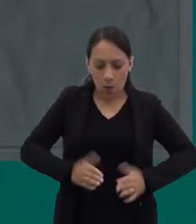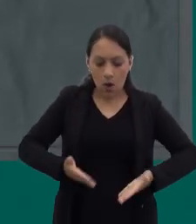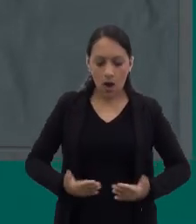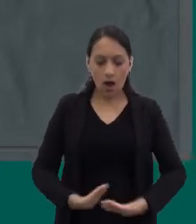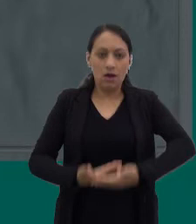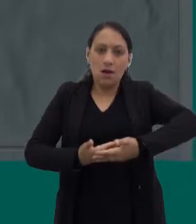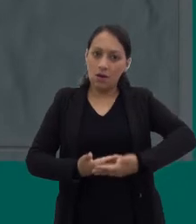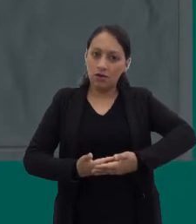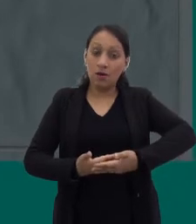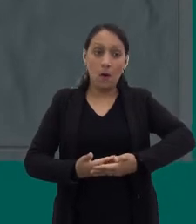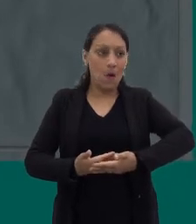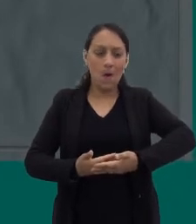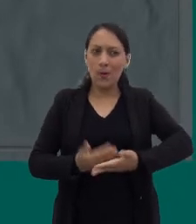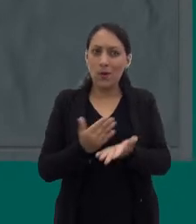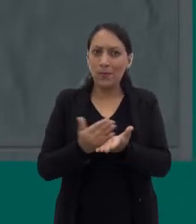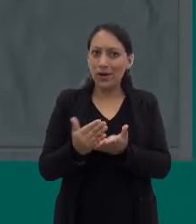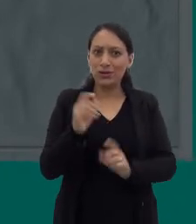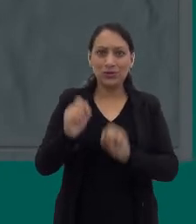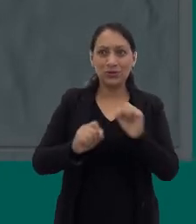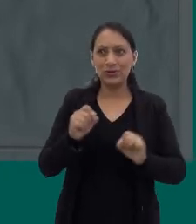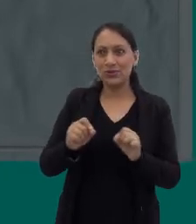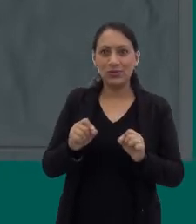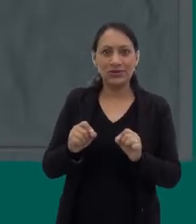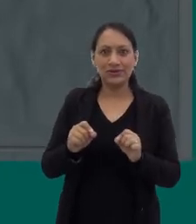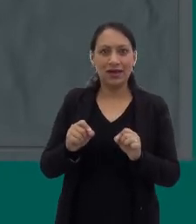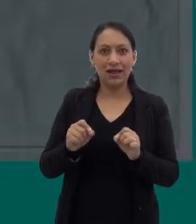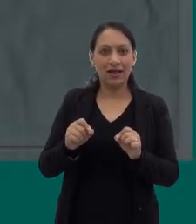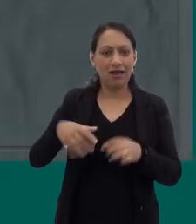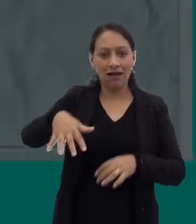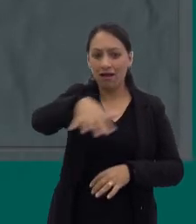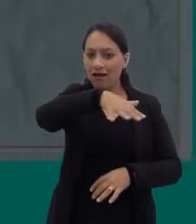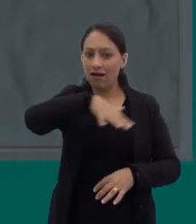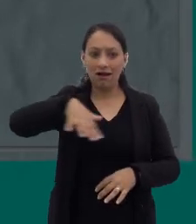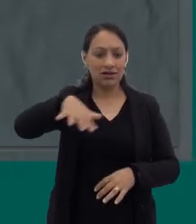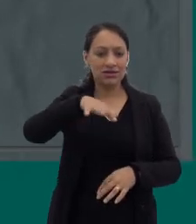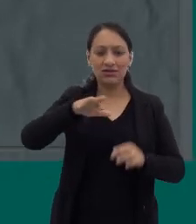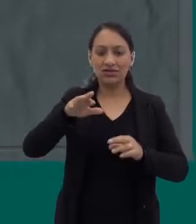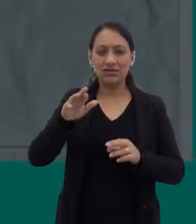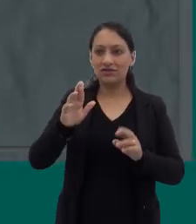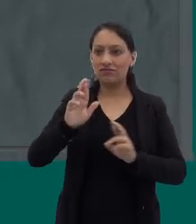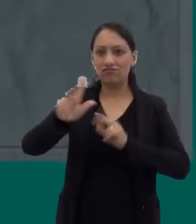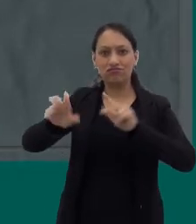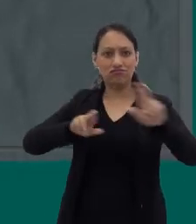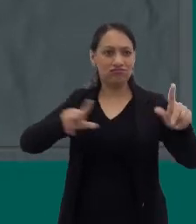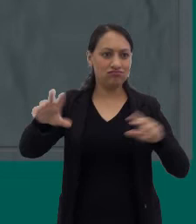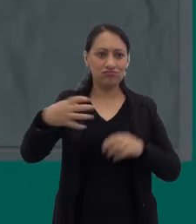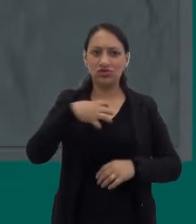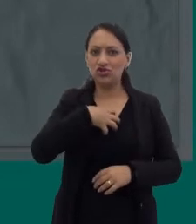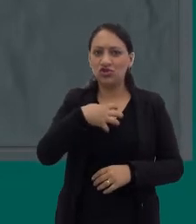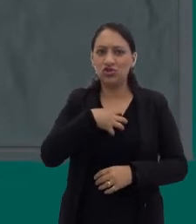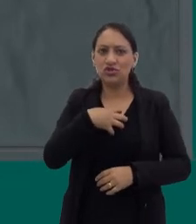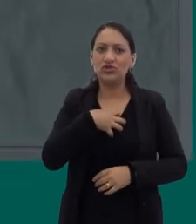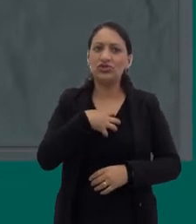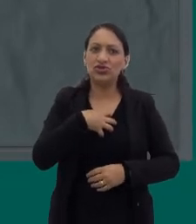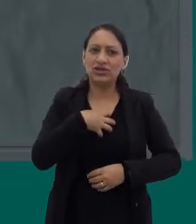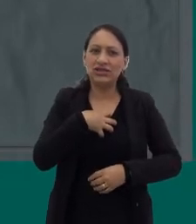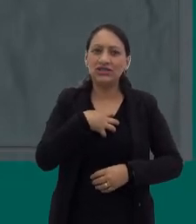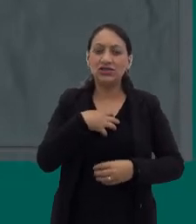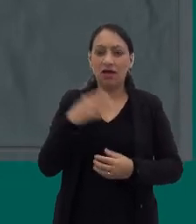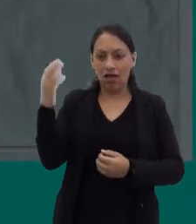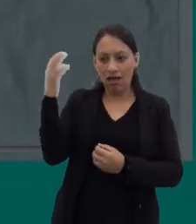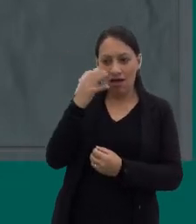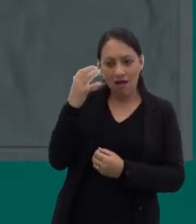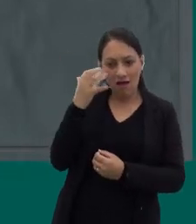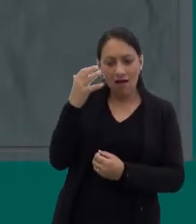começa a ser, né, introduzido a diversos estímulos que vêm de fora, mas que vêm de